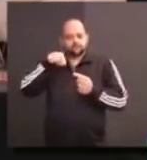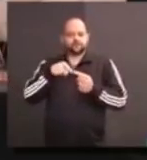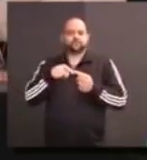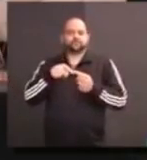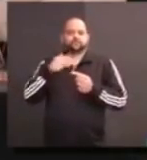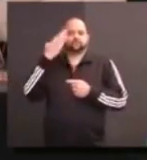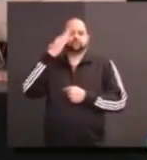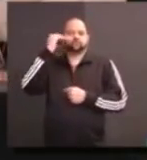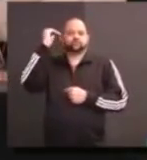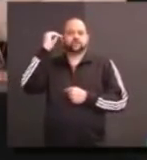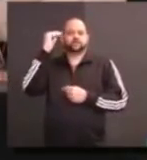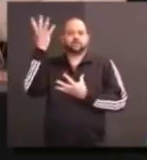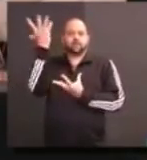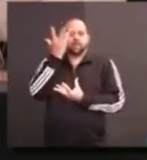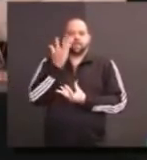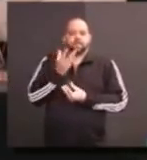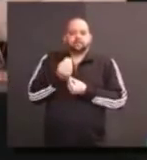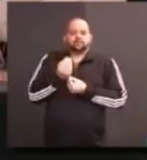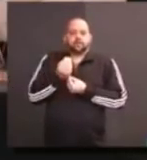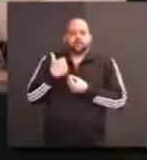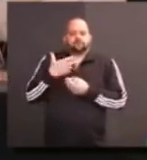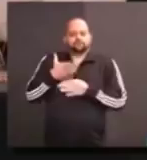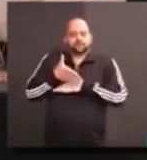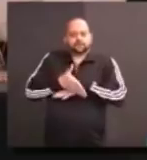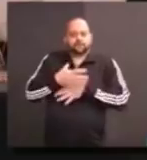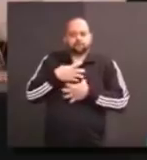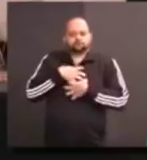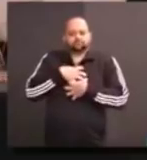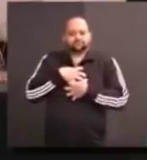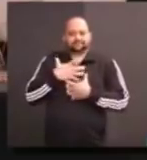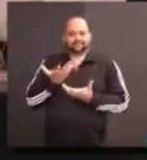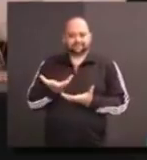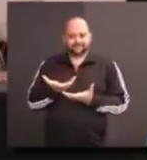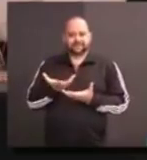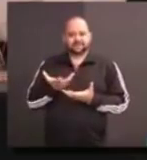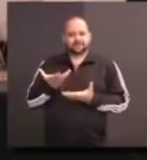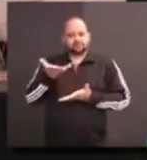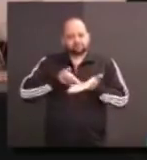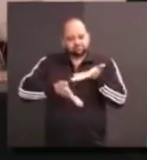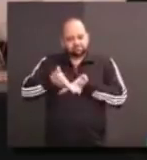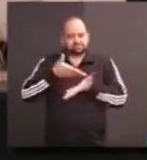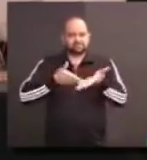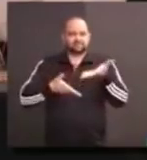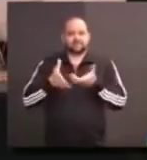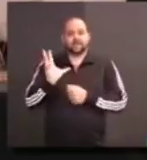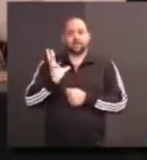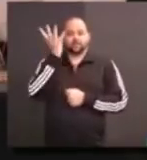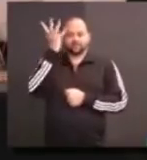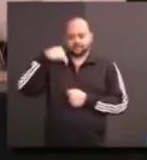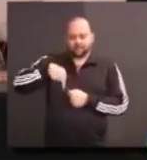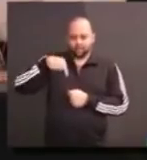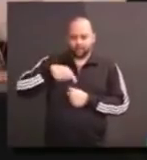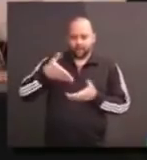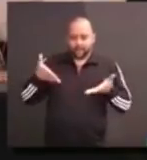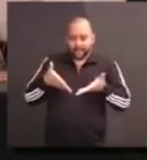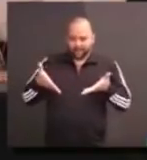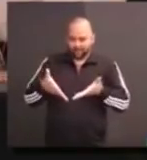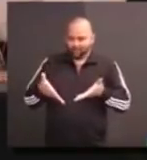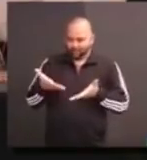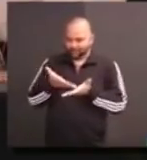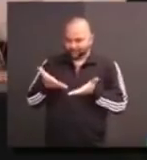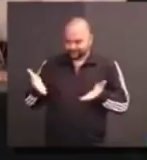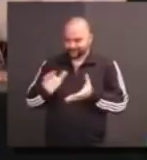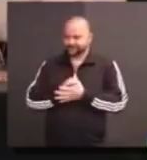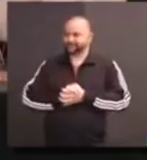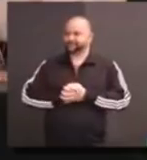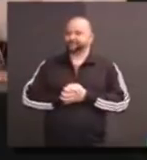espiritual, do envolvimento, como está acontecendo aqui hoje, como está